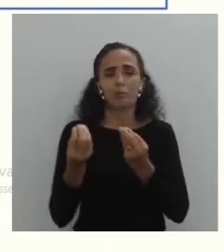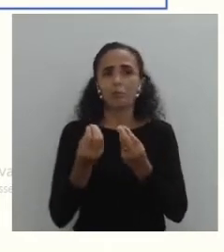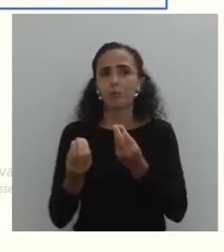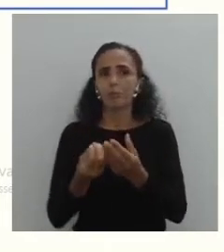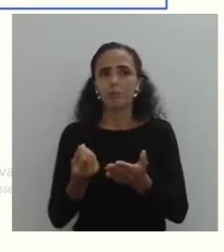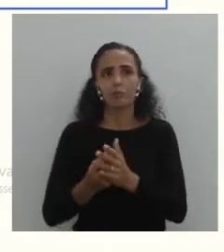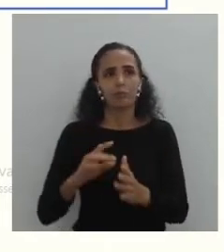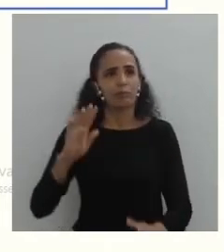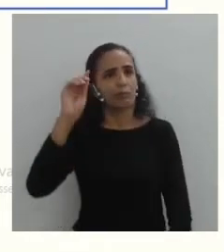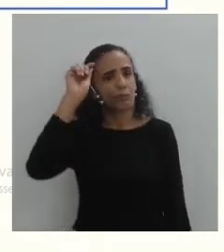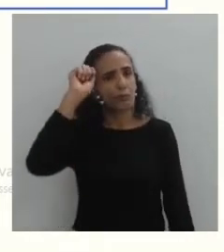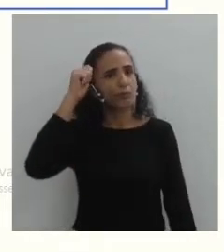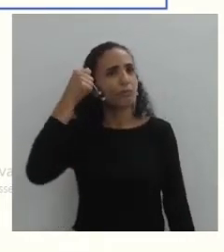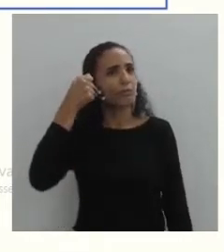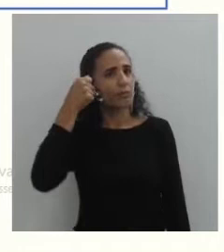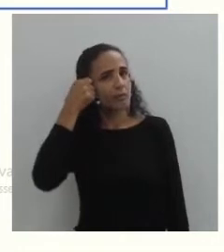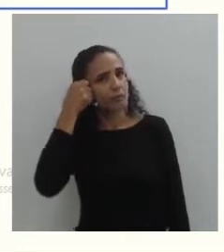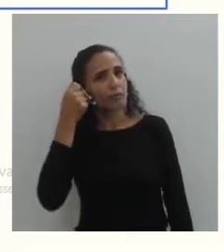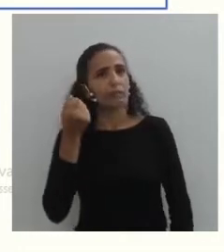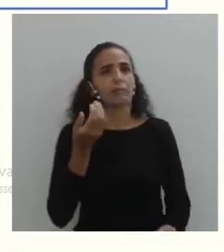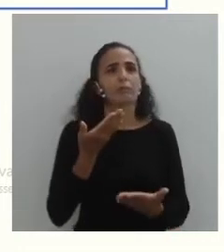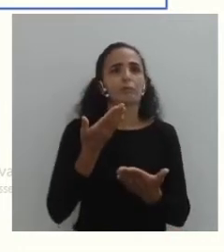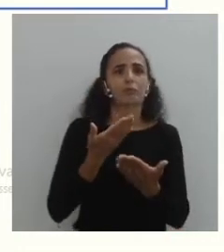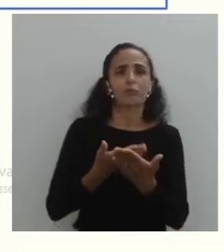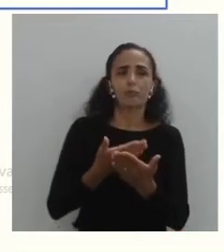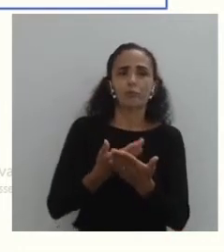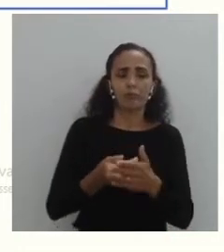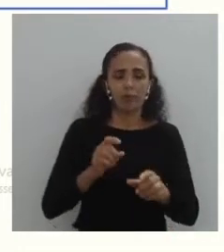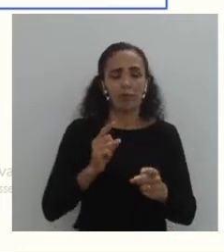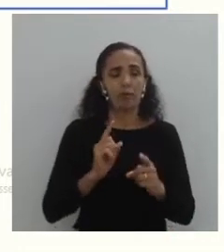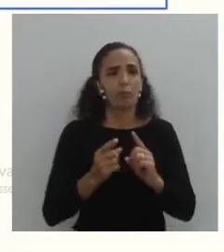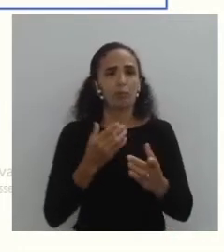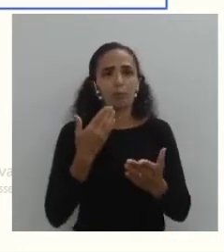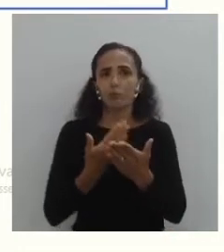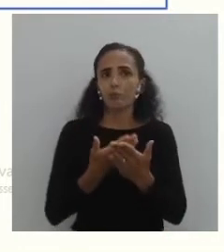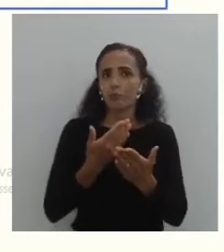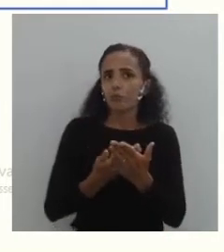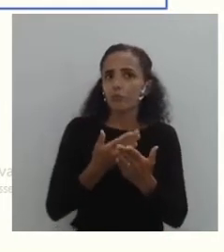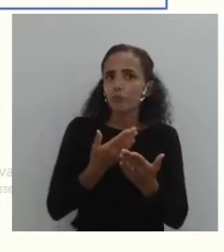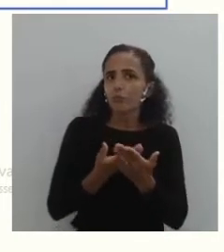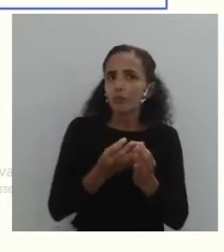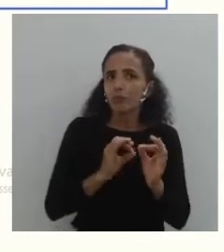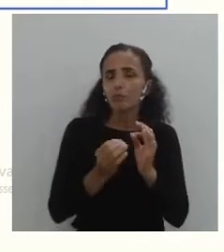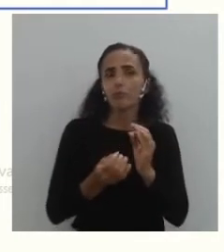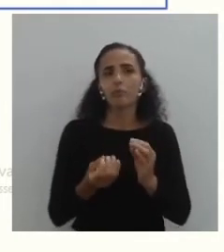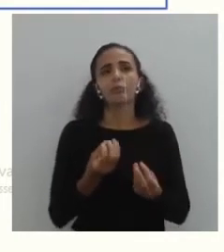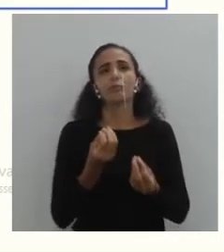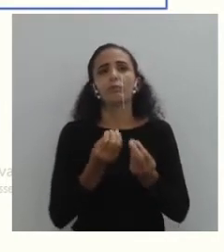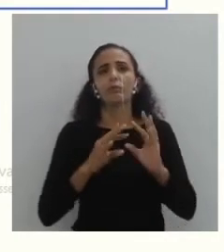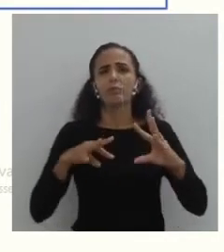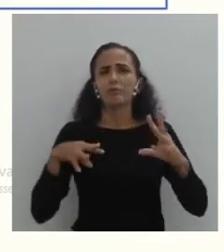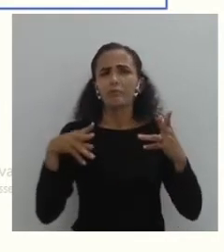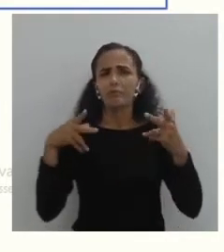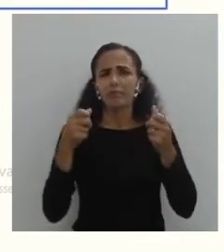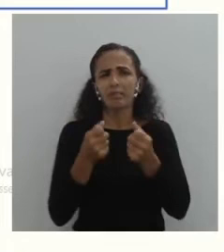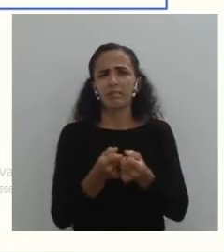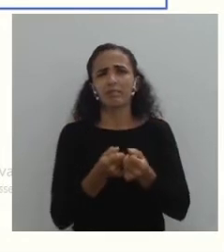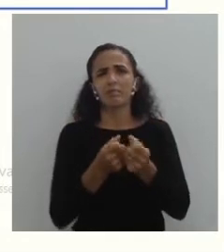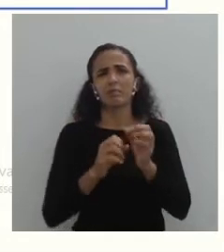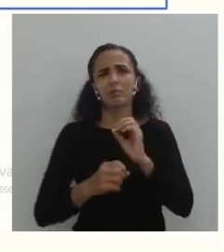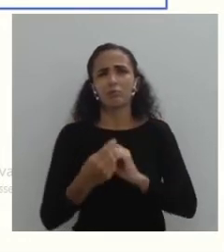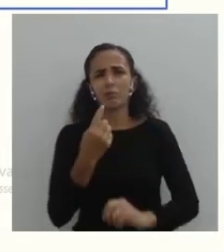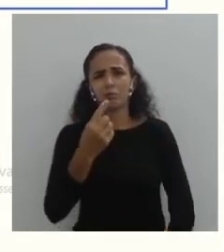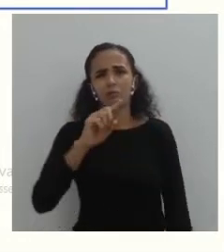animismo afro-brasileiro, como o candomblé, o tambor de Minas, além da Umbanda. Nós temos